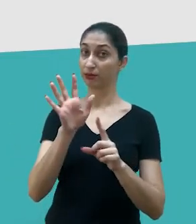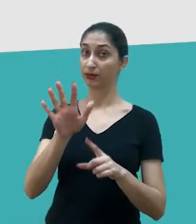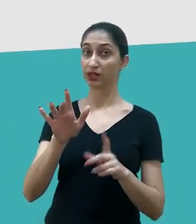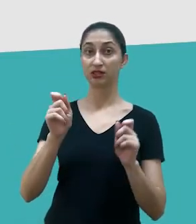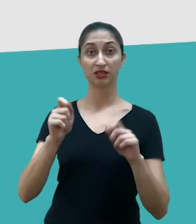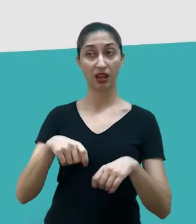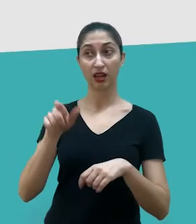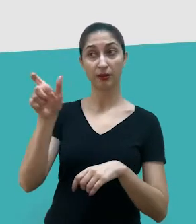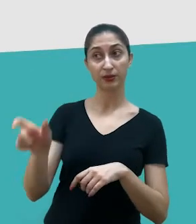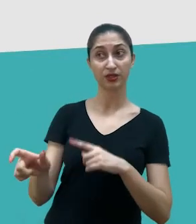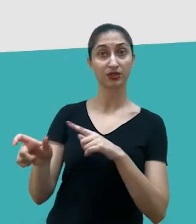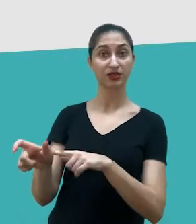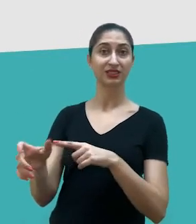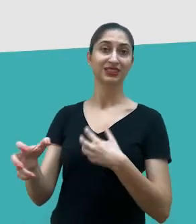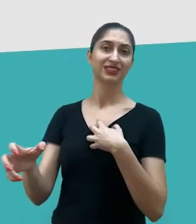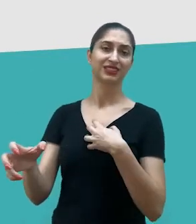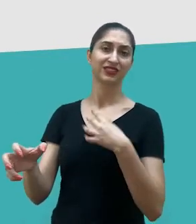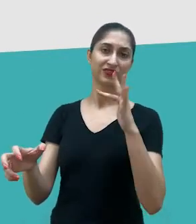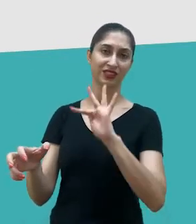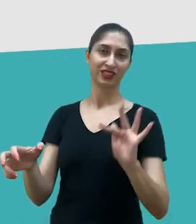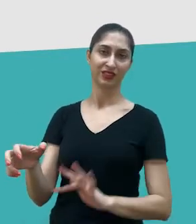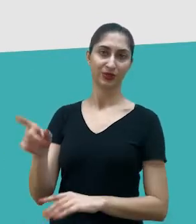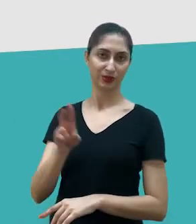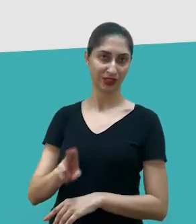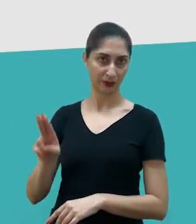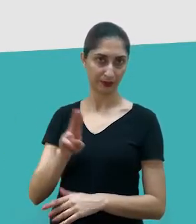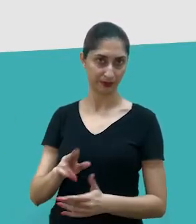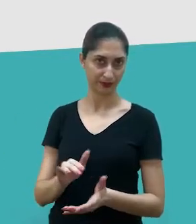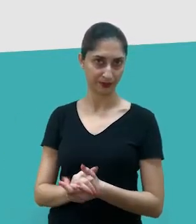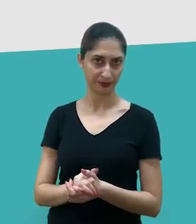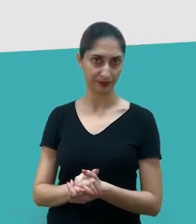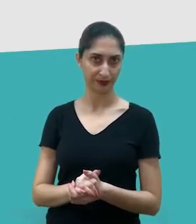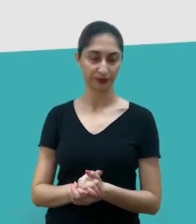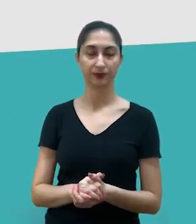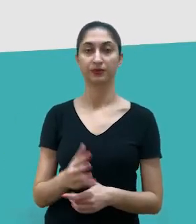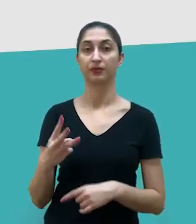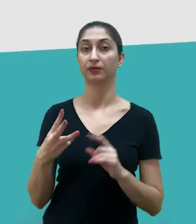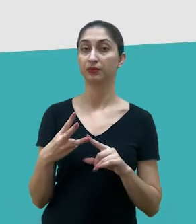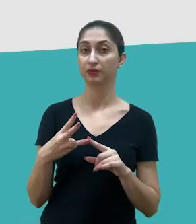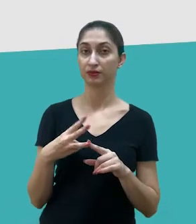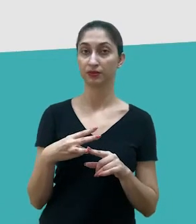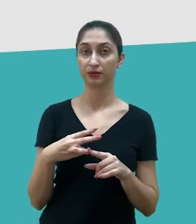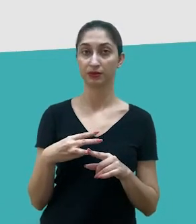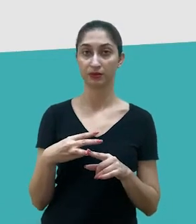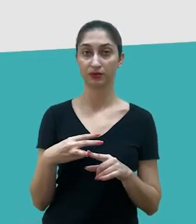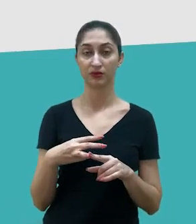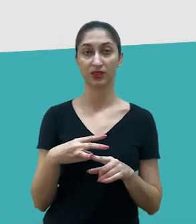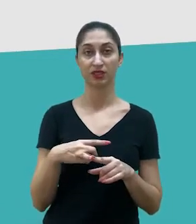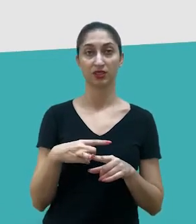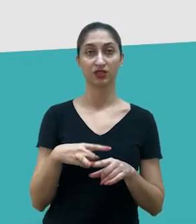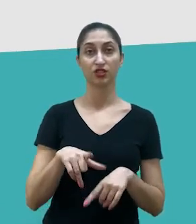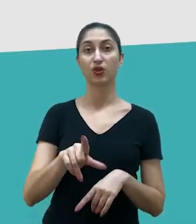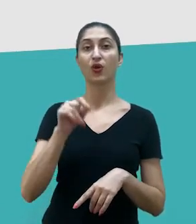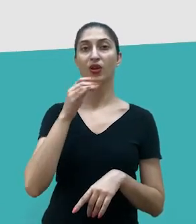que o outro também se sinta privilegiado em usar? Terceiro passo, escolha melhor.